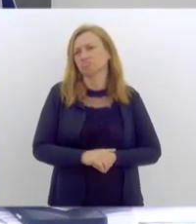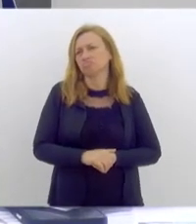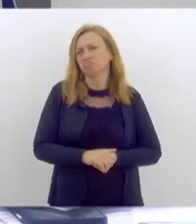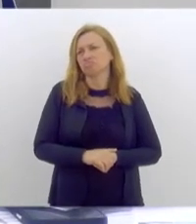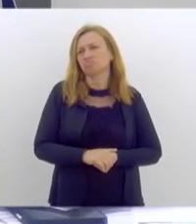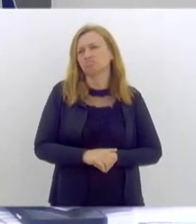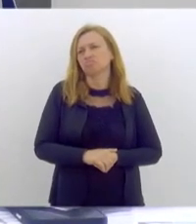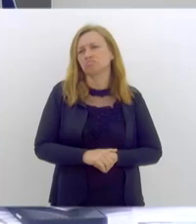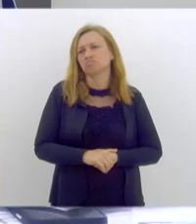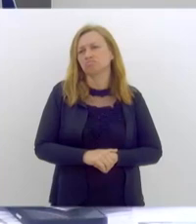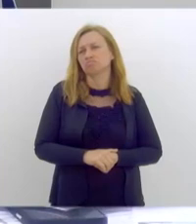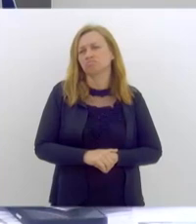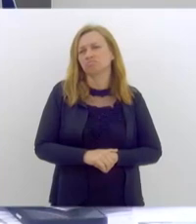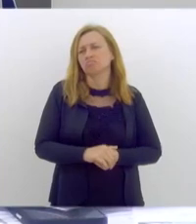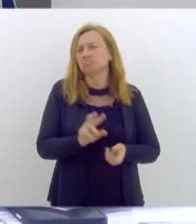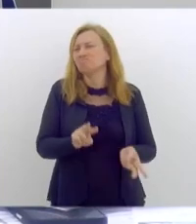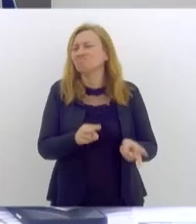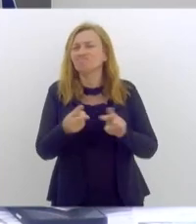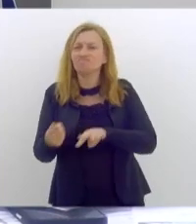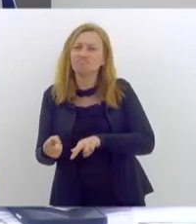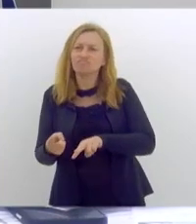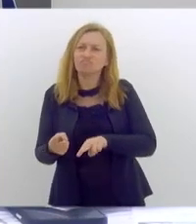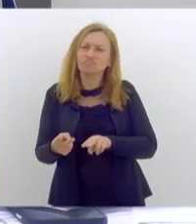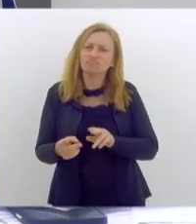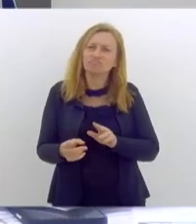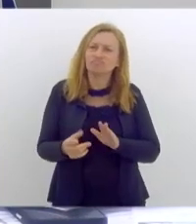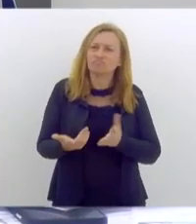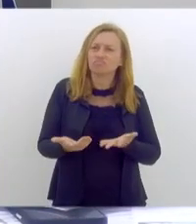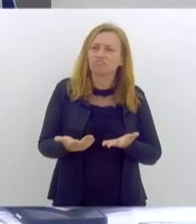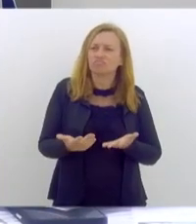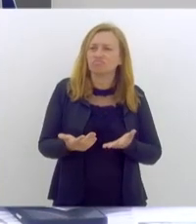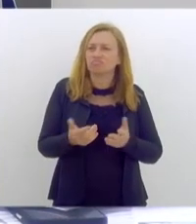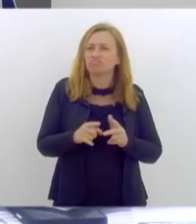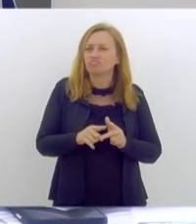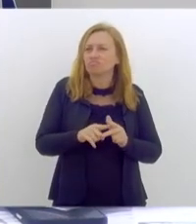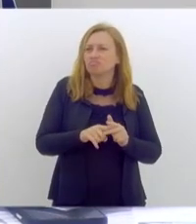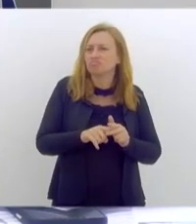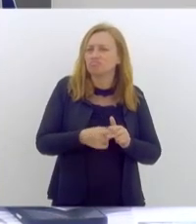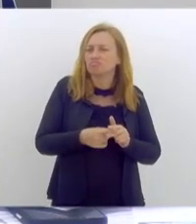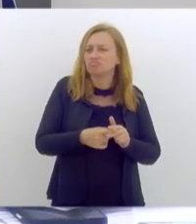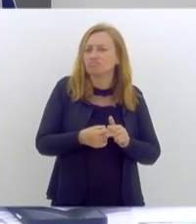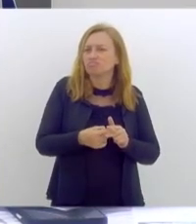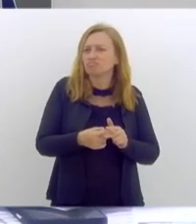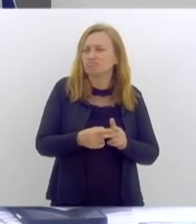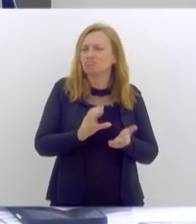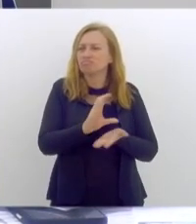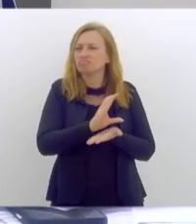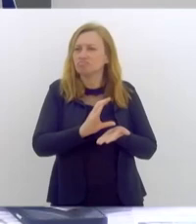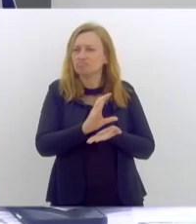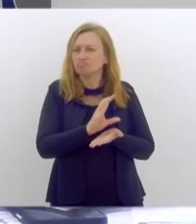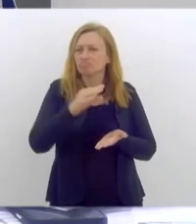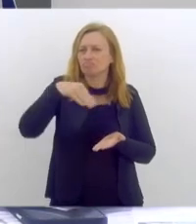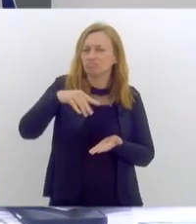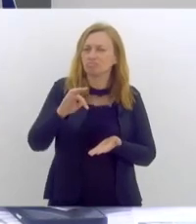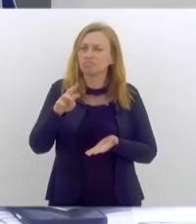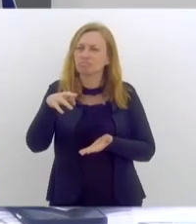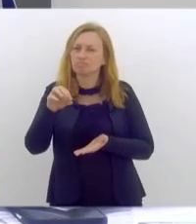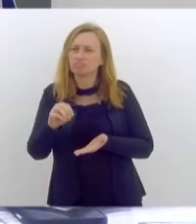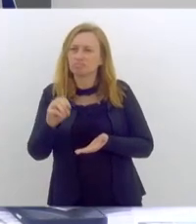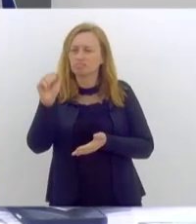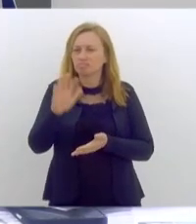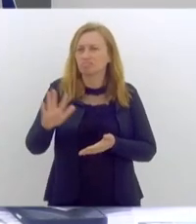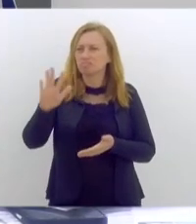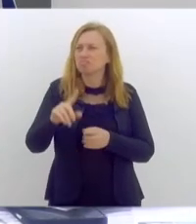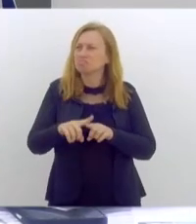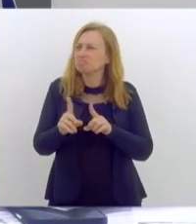essa recepção encanada previsto mesmo na forma da regulamentação do Conselho monetário Nacional mas